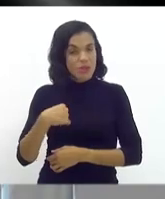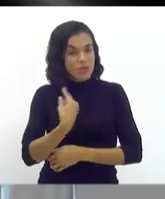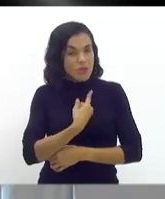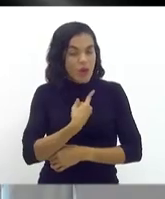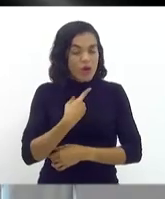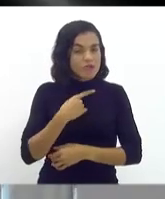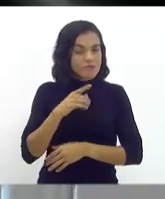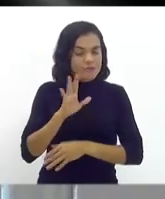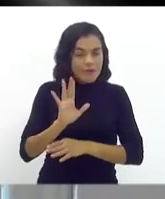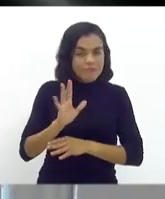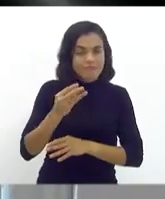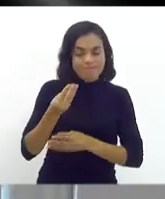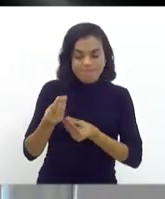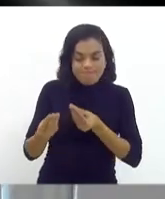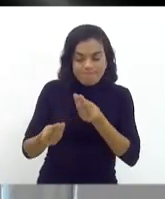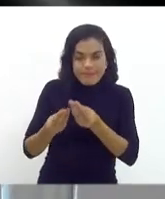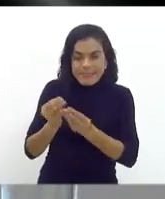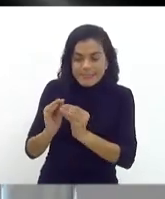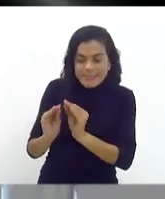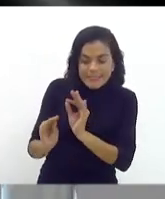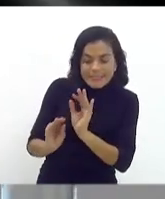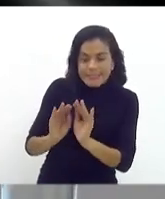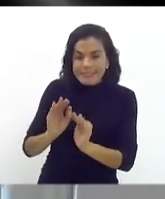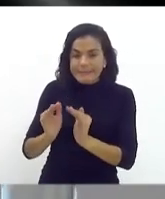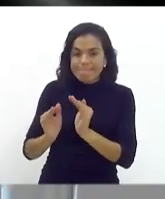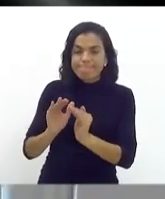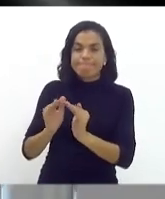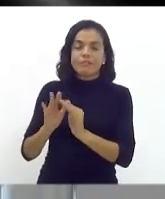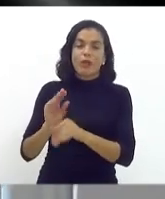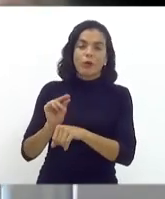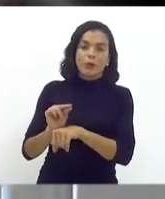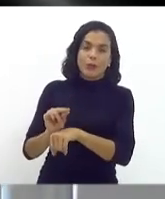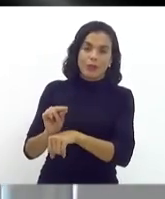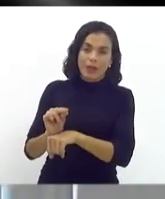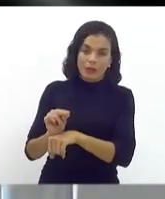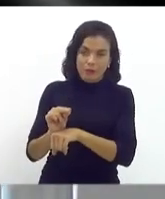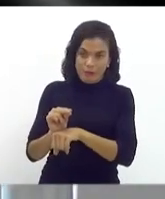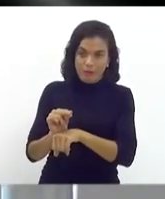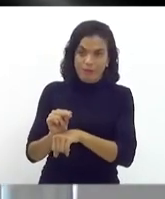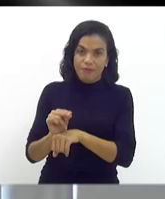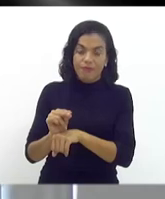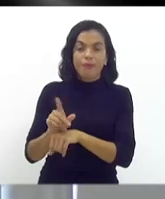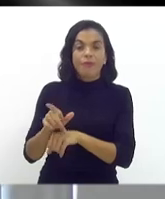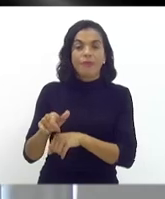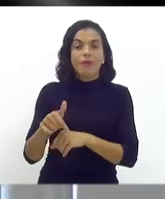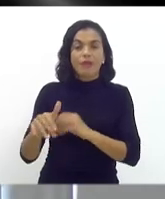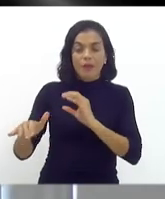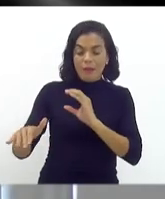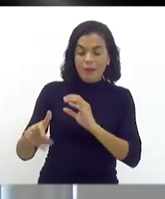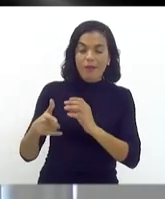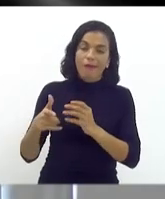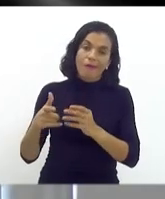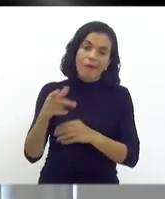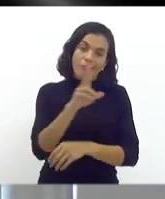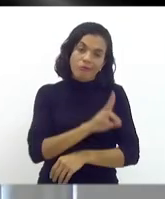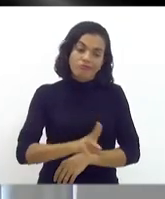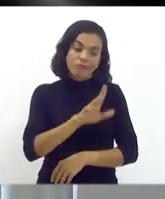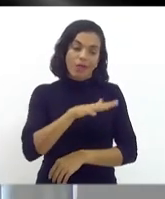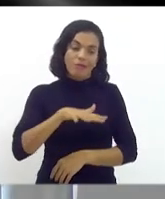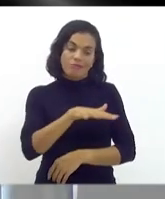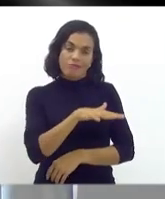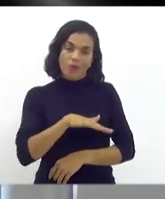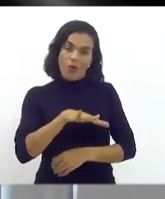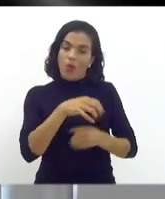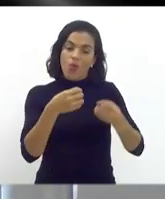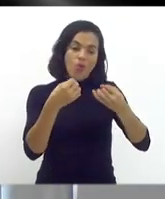o cuidado diante da carência Legislativa nós tivemos o cuidado de trazer para o nosso acabou-se né uma definição